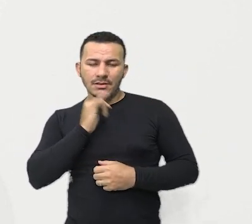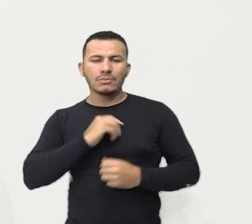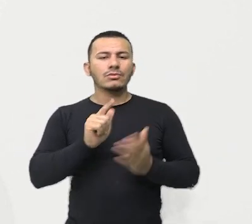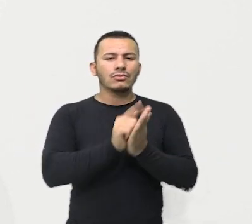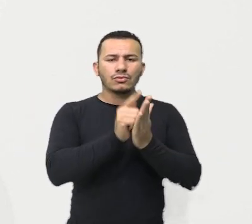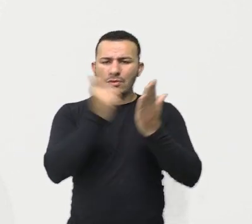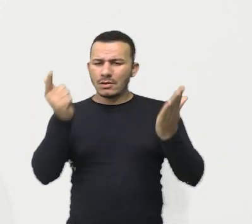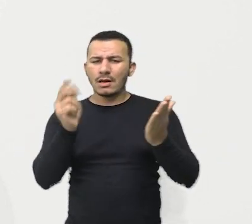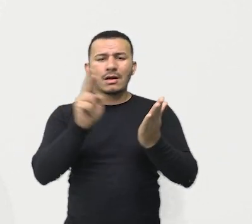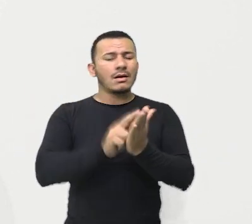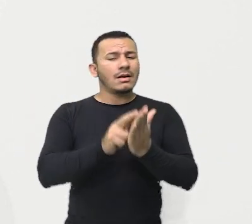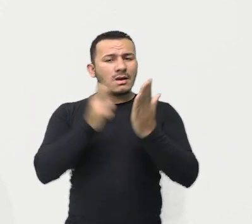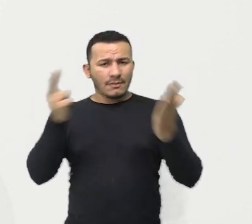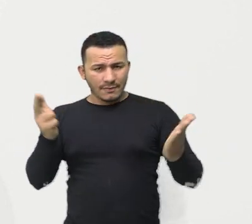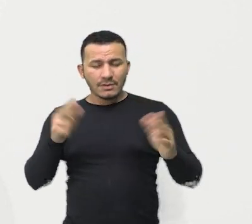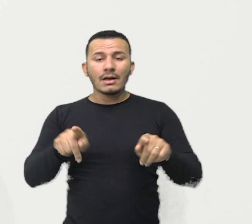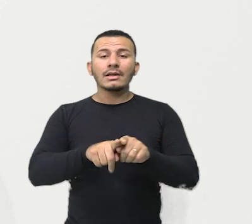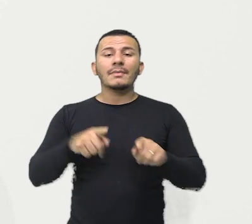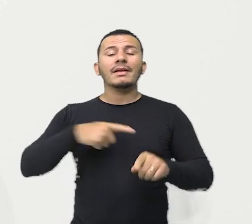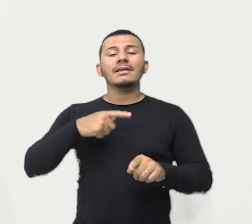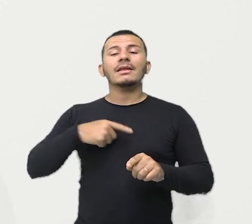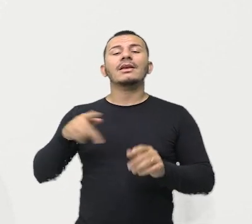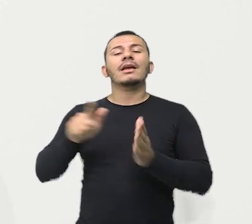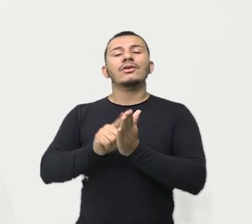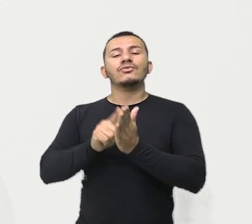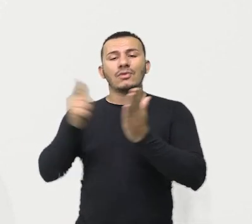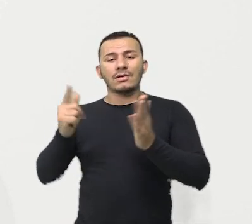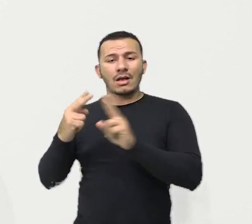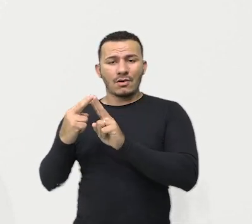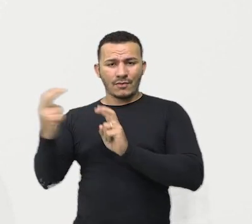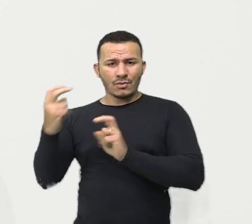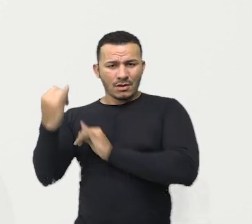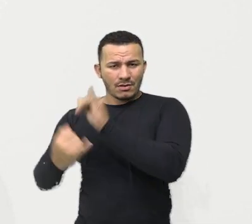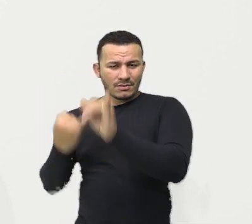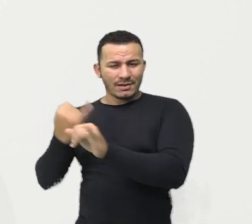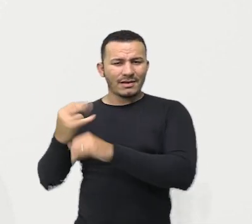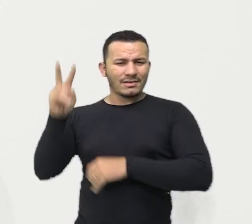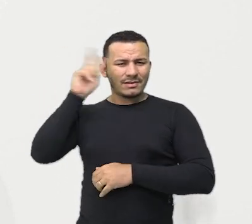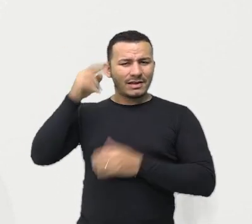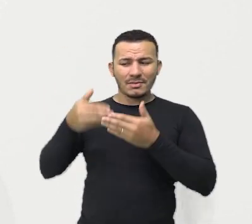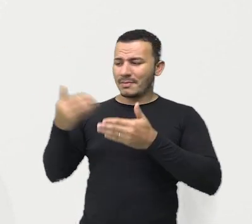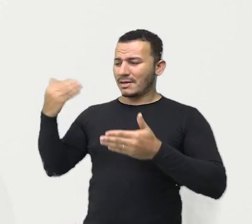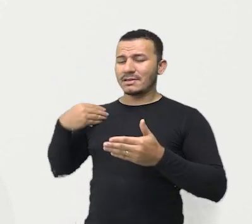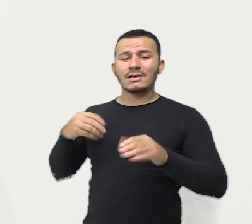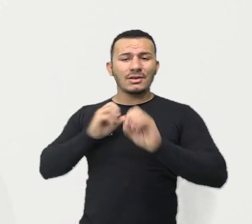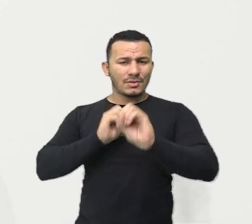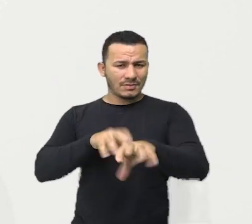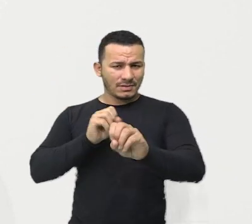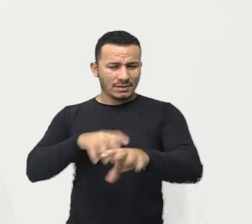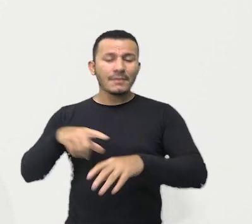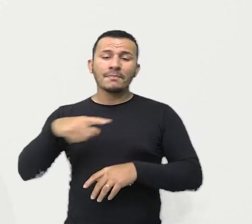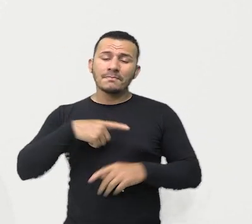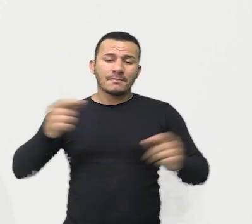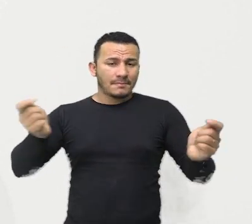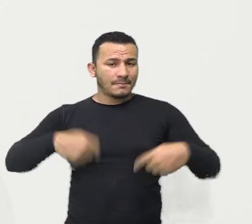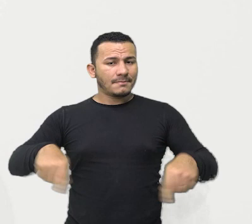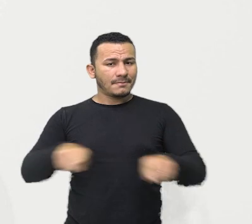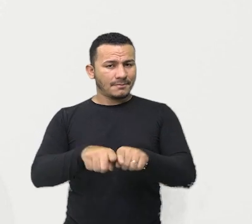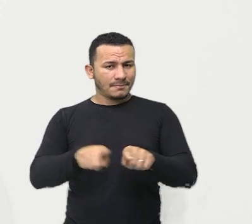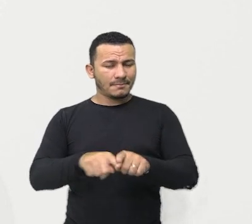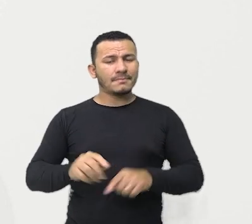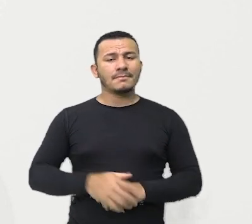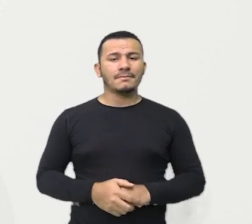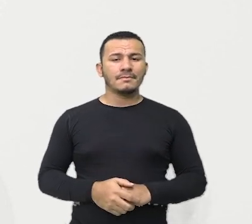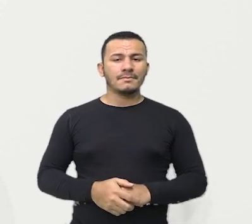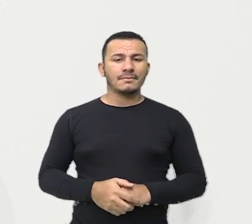mas também existem jornais virtuais, como a gente já comentou aqui em outras aulas do 7º ano, então é possível. E claro, por que